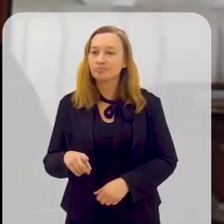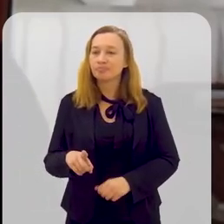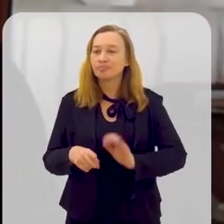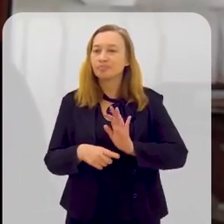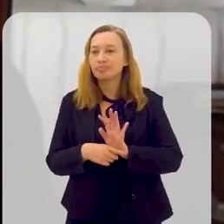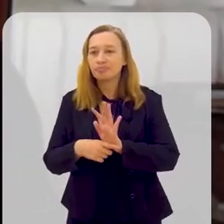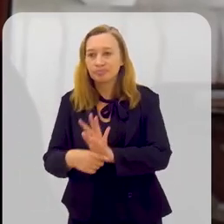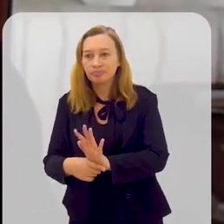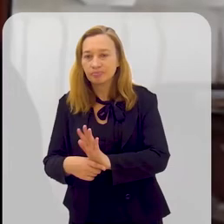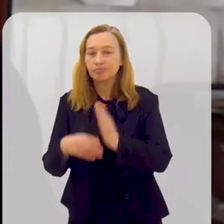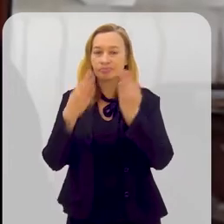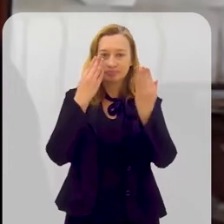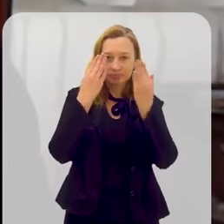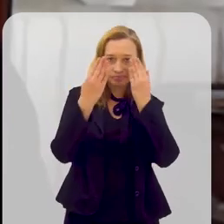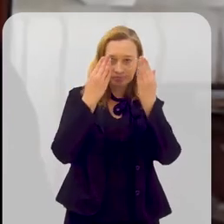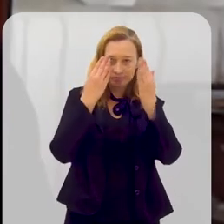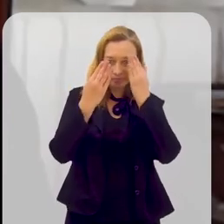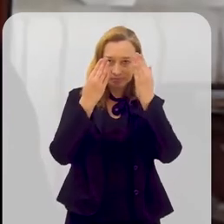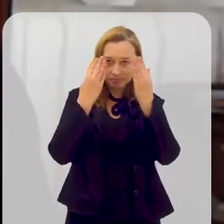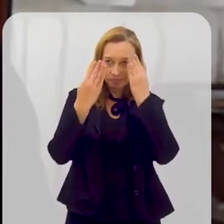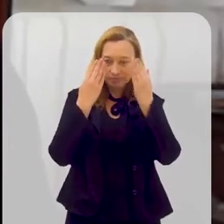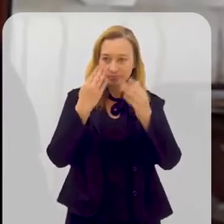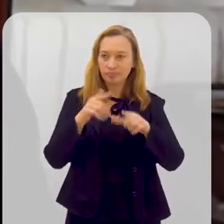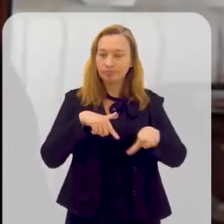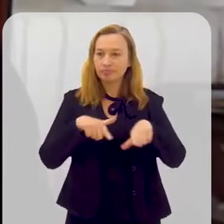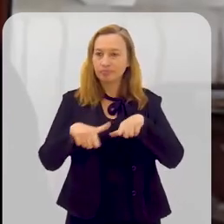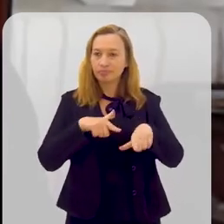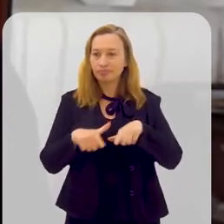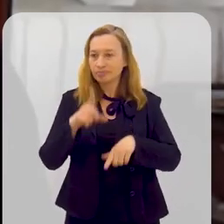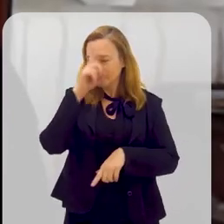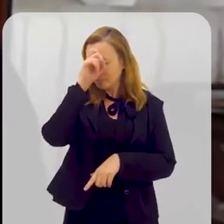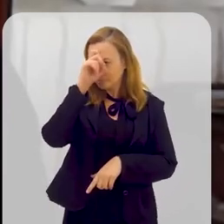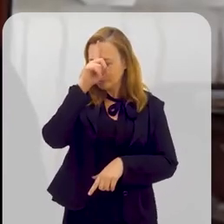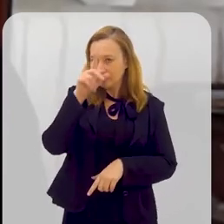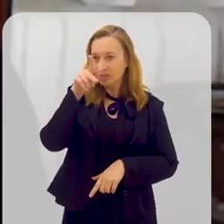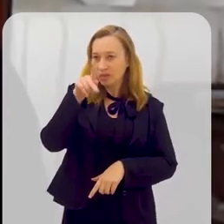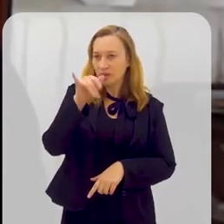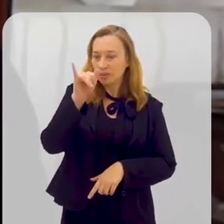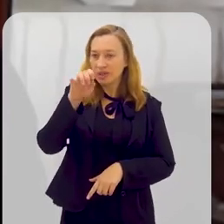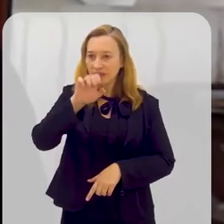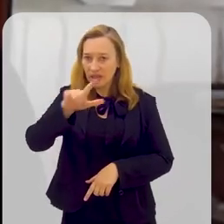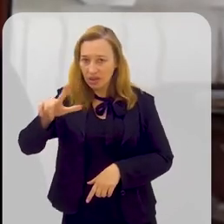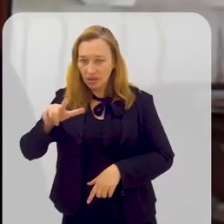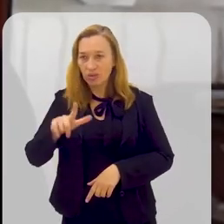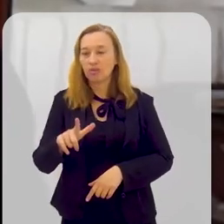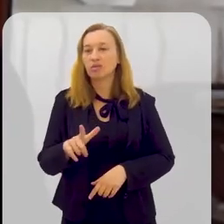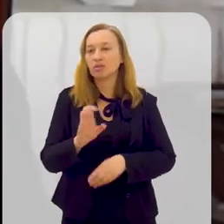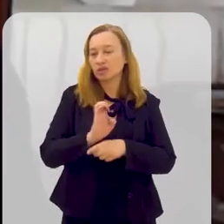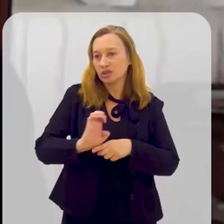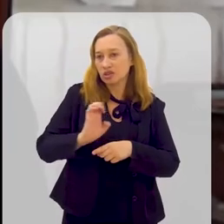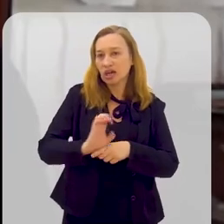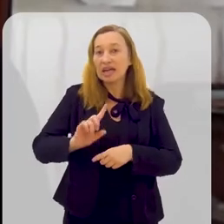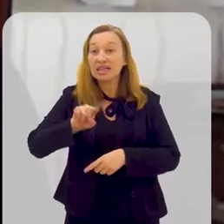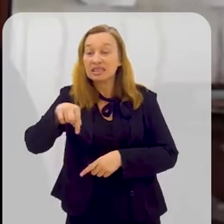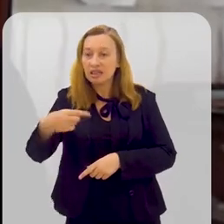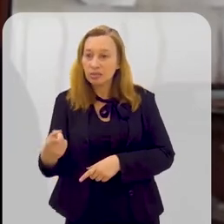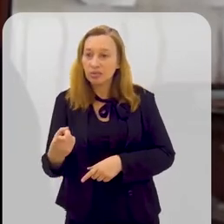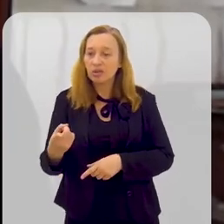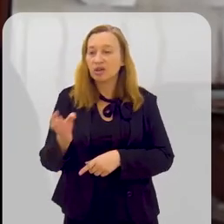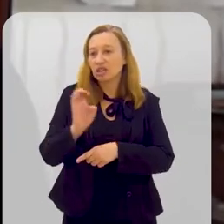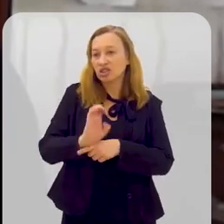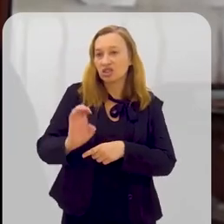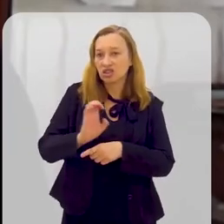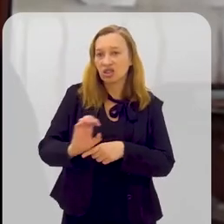auxiliar psiquiátrico auxiliar psiquiátrica eu trabalhei no hospital Pinel fazendo estágio depois